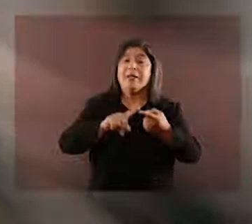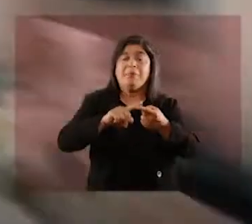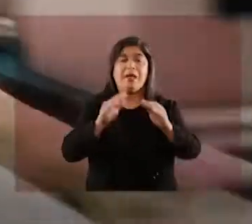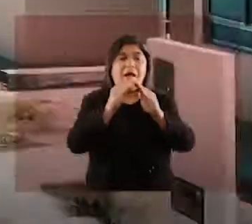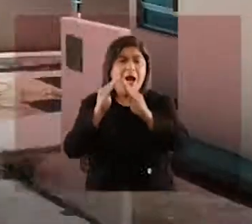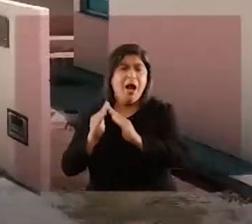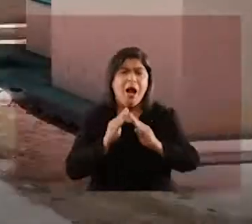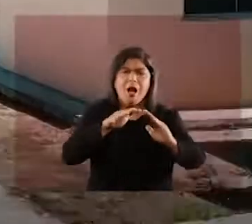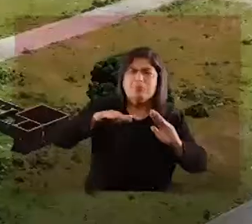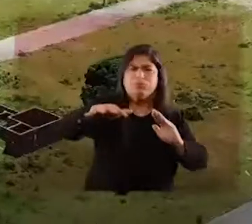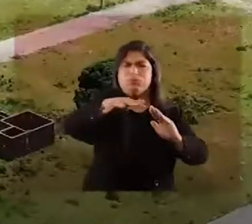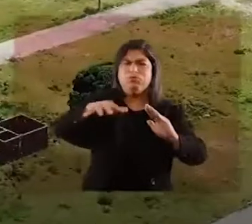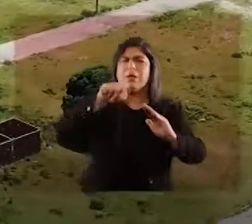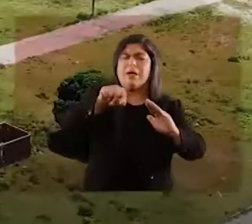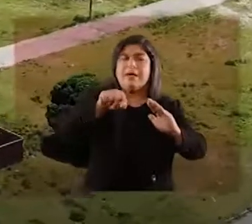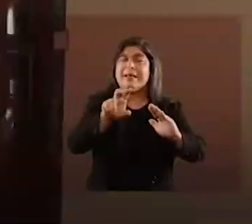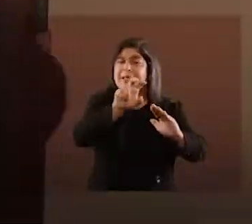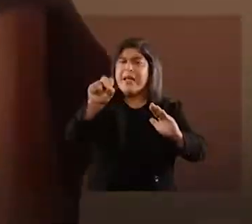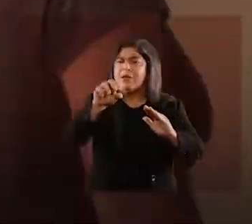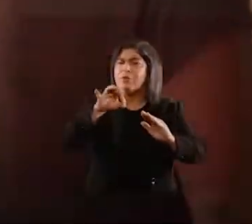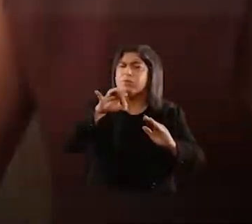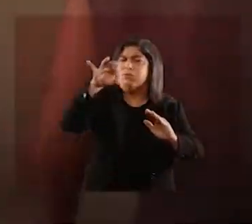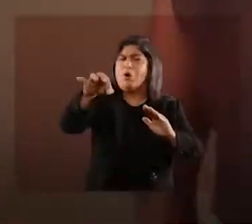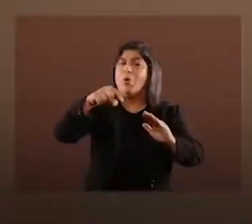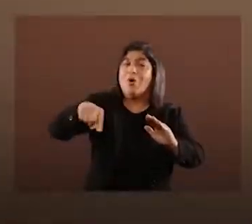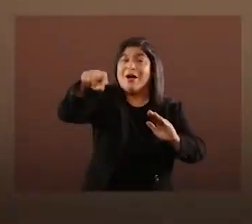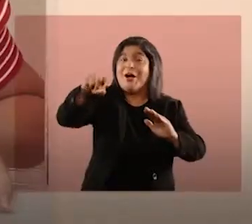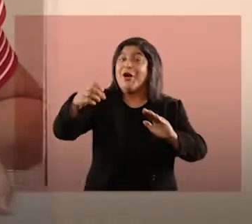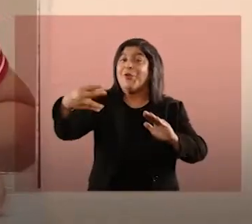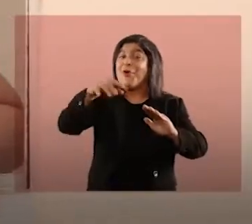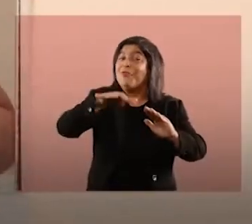Vai, Paraíba. Na área de habitação foram entregues 500 unidades no